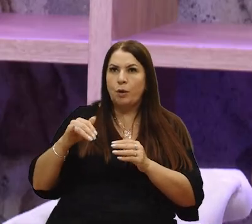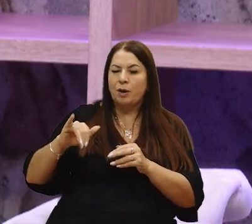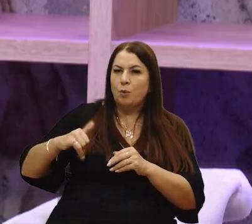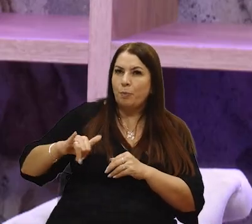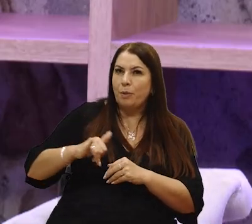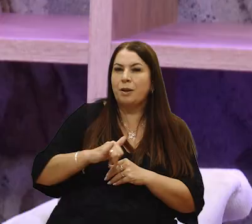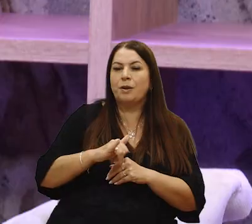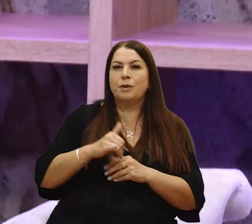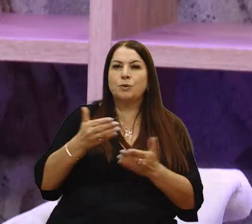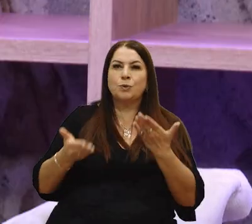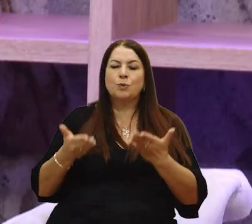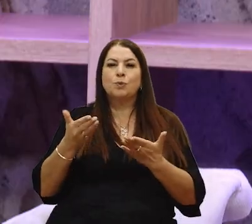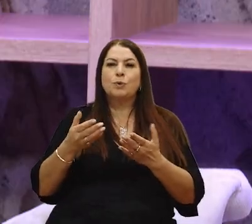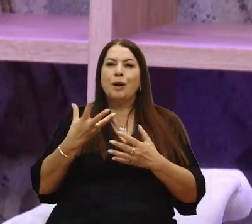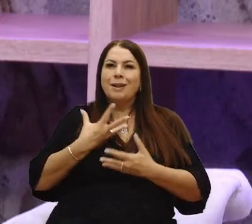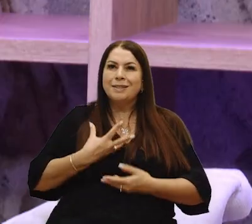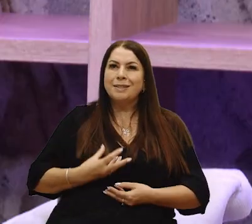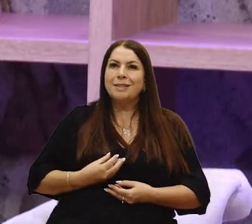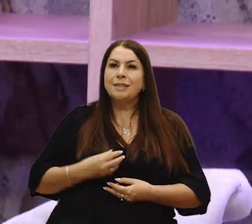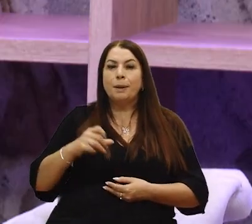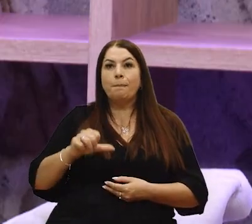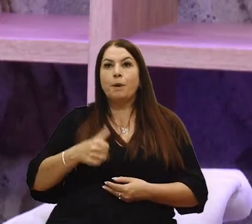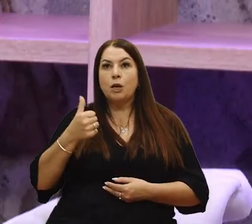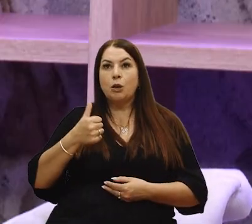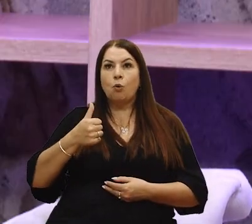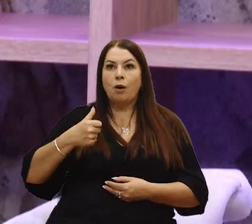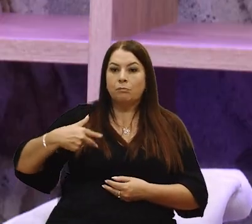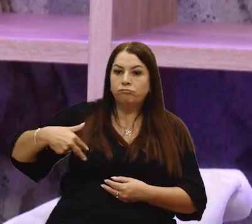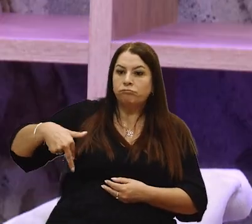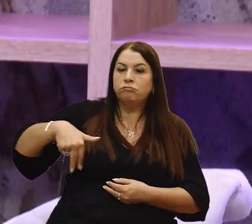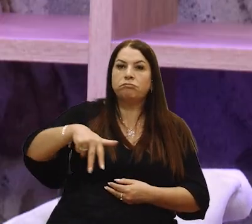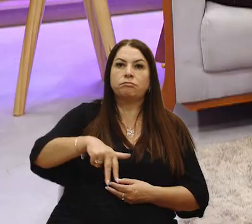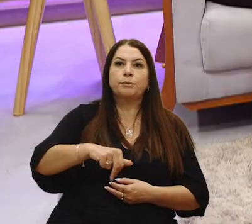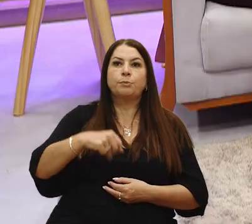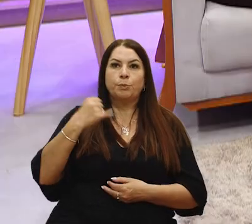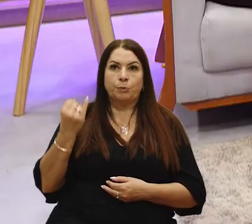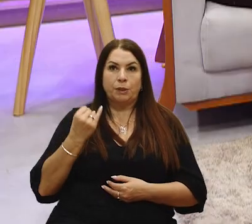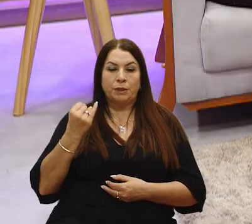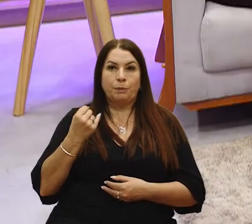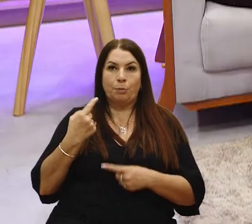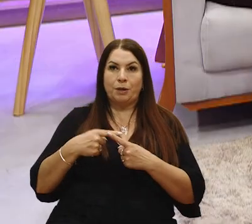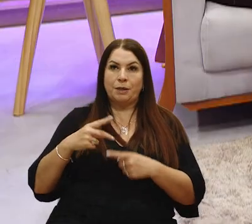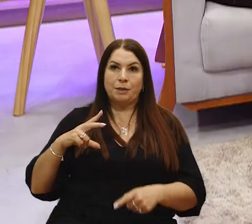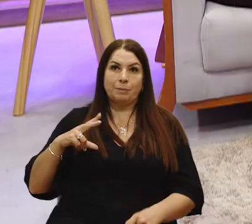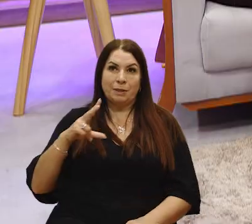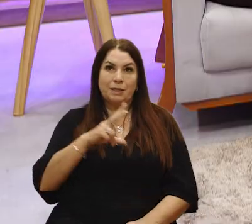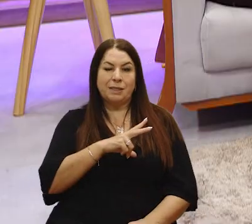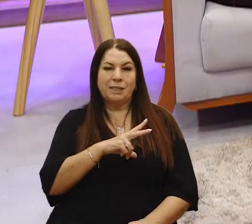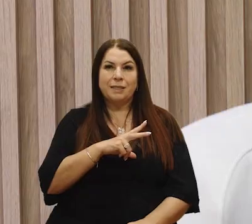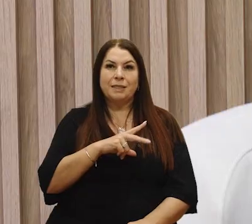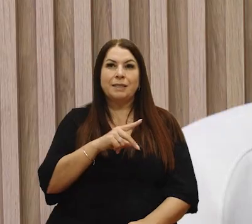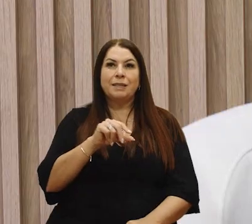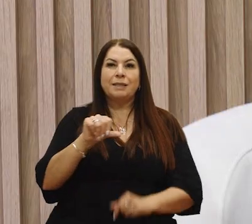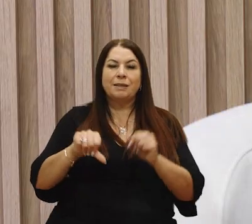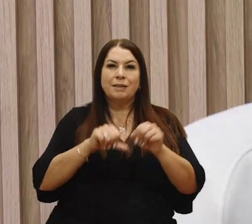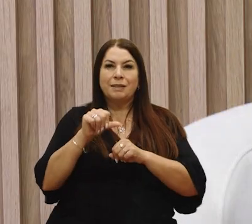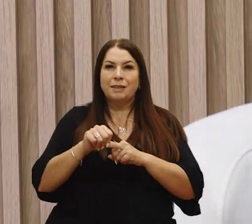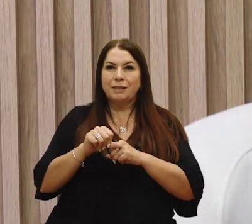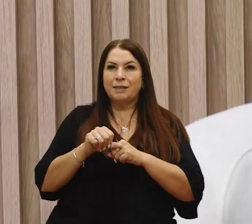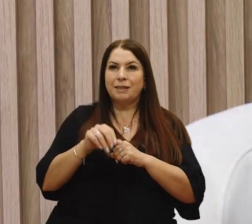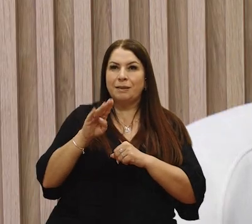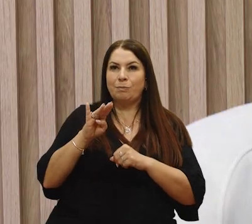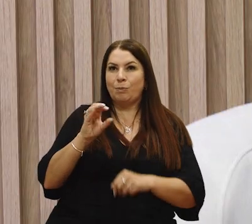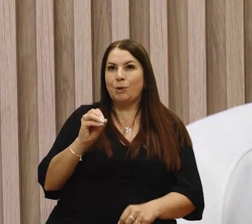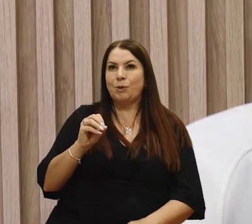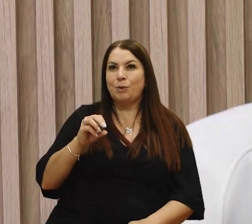tratamento num geral também. Então, tudo se complementa, né? O emocional também é importante estar em dia. A saúde mental